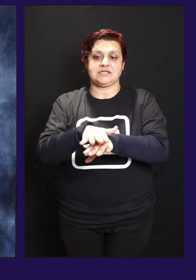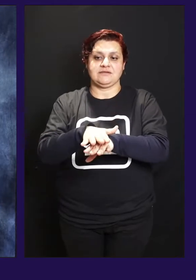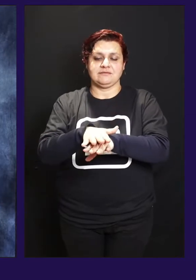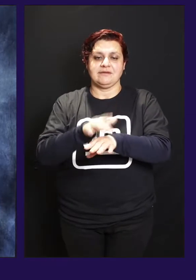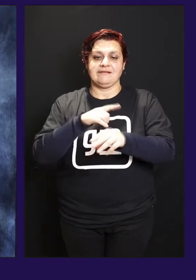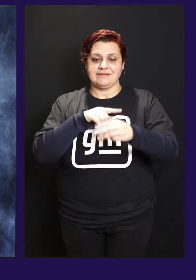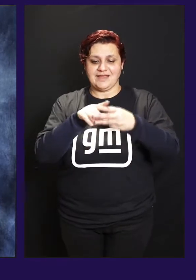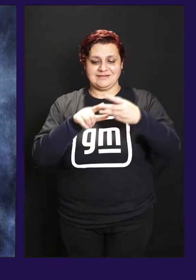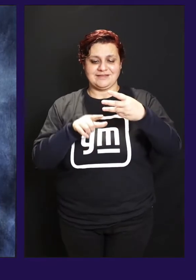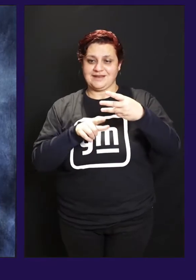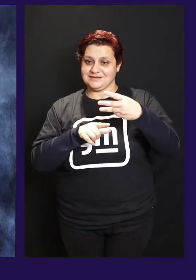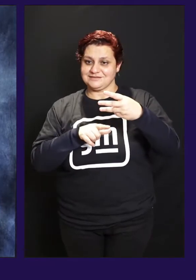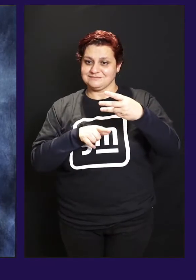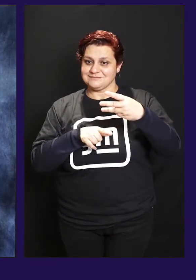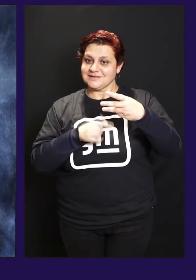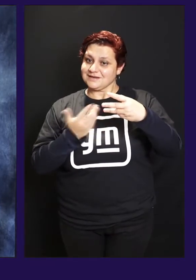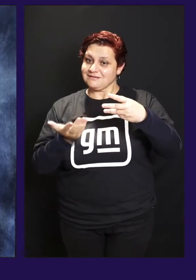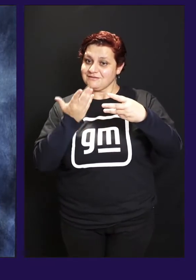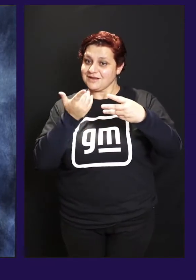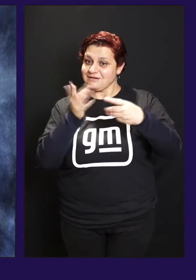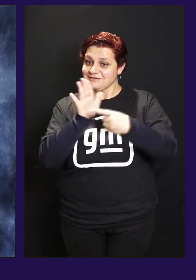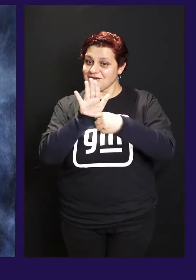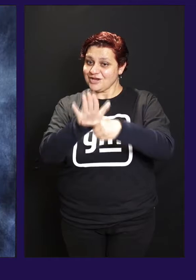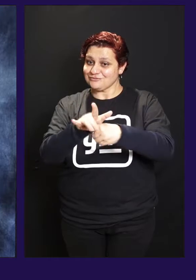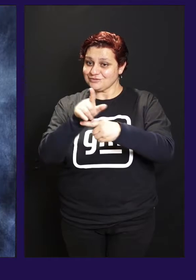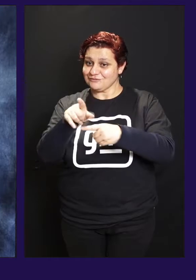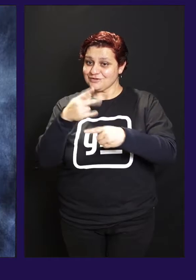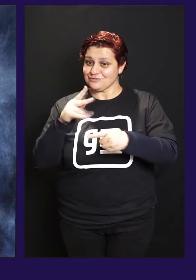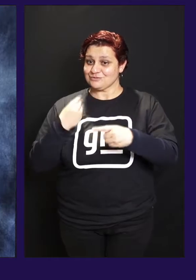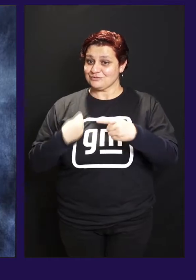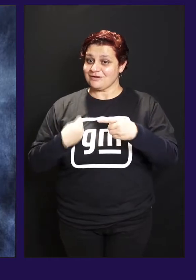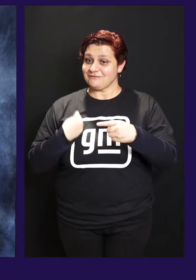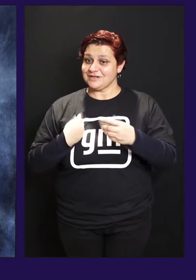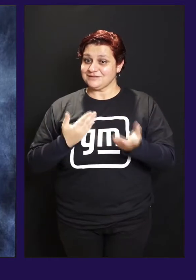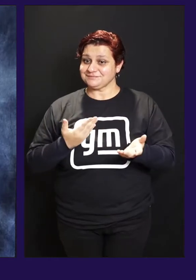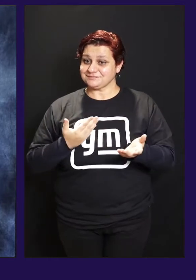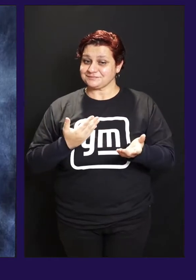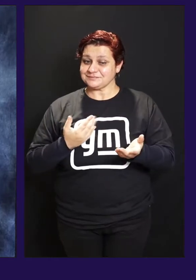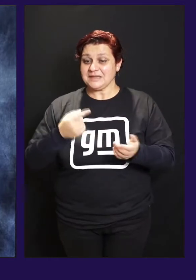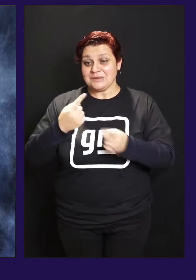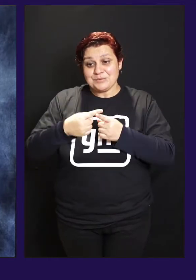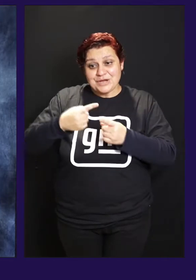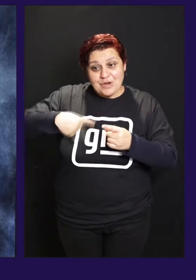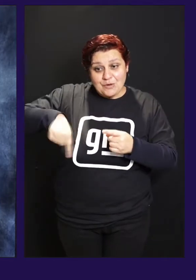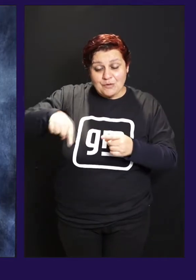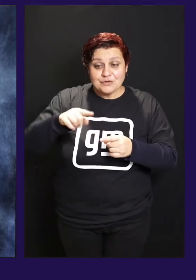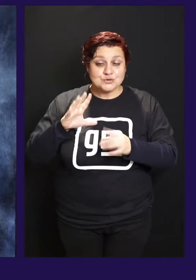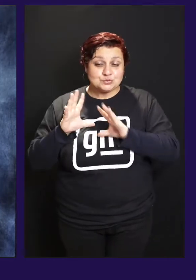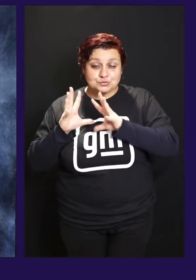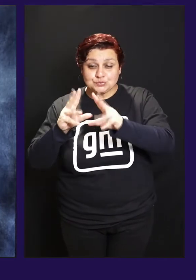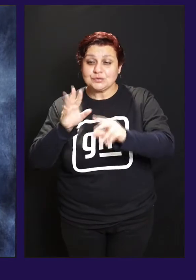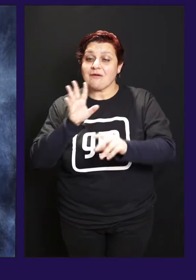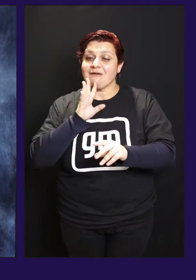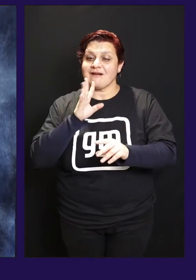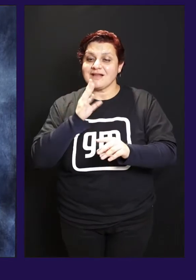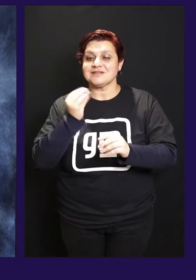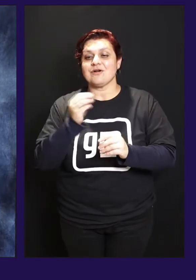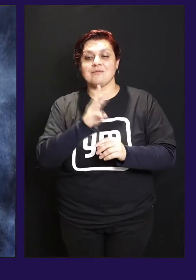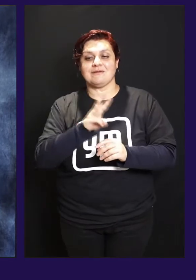com aquele ambiente. Quando a gente pensa que é o ambiente ou a ferramenta que é deficiente e não a pessoa, isso cria